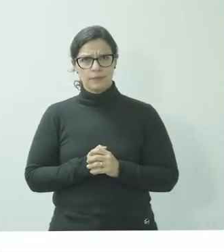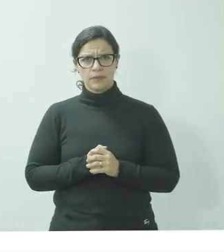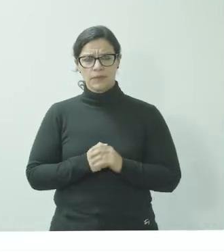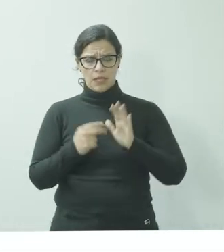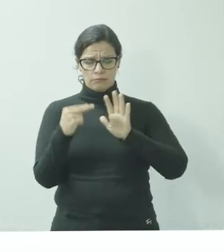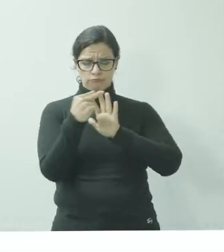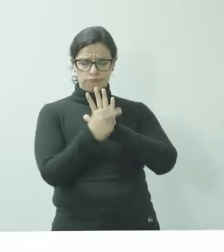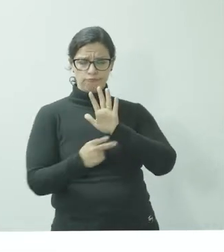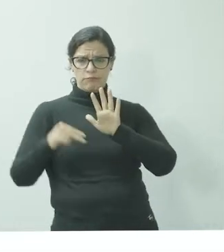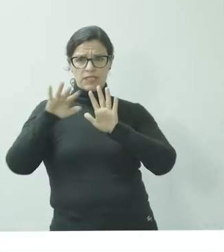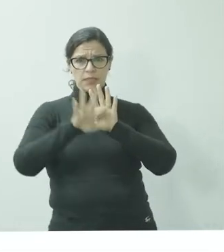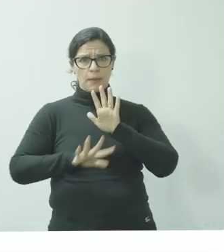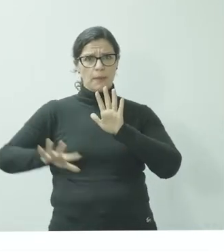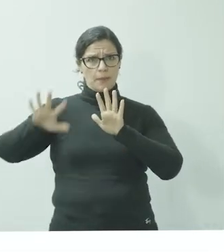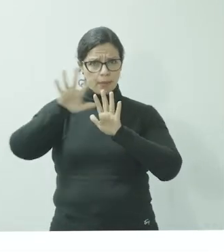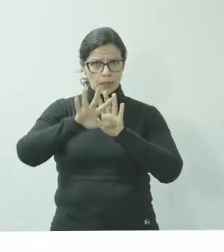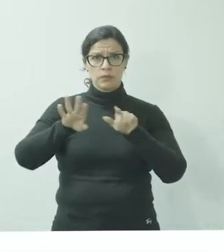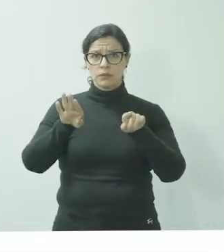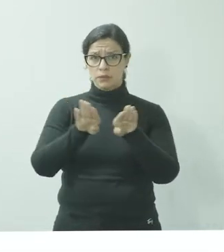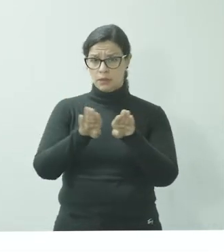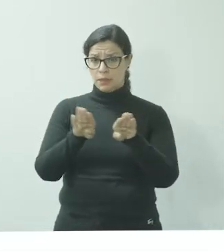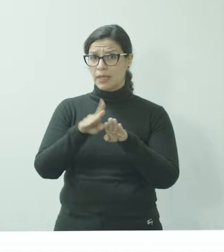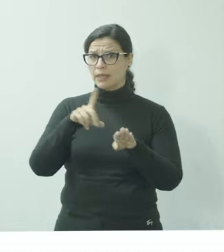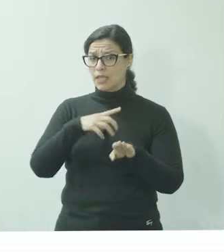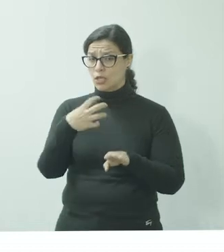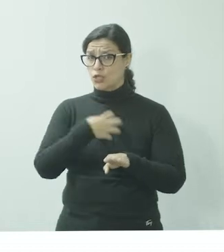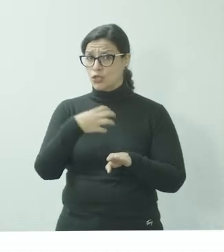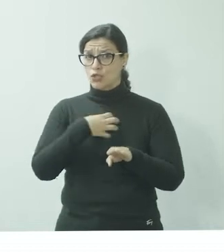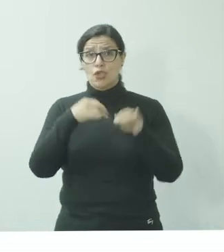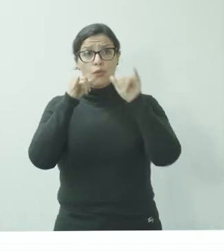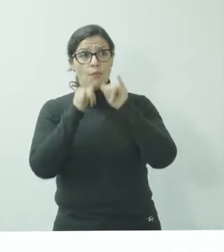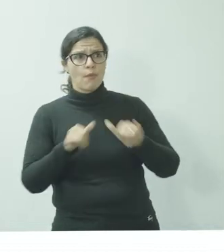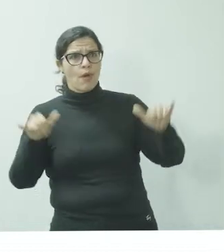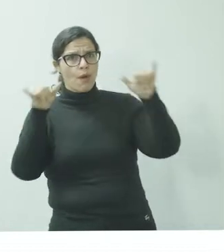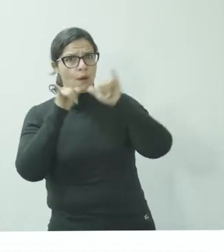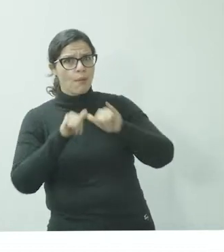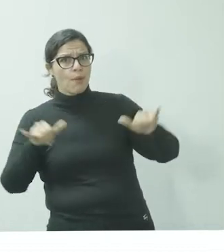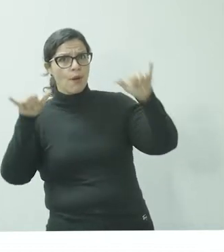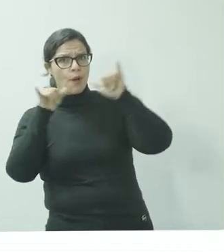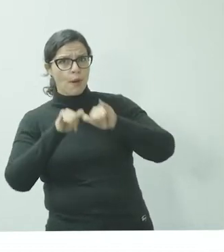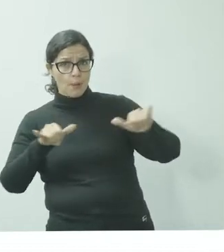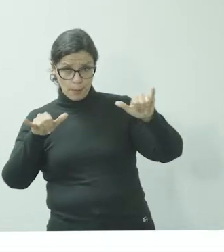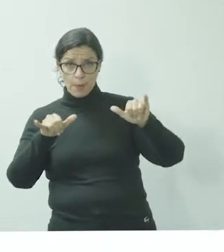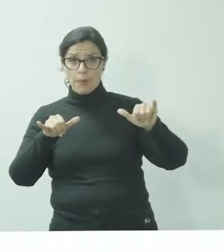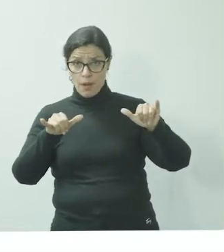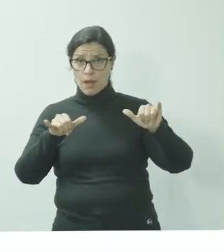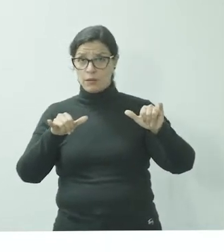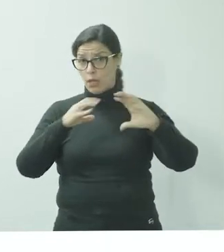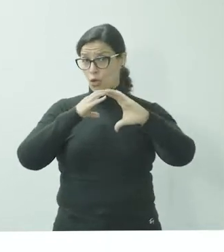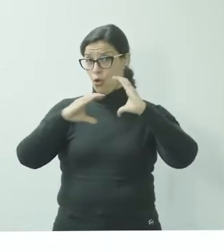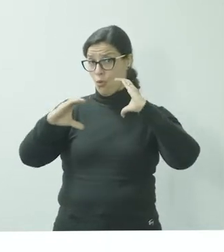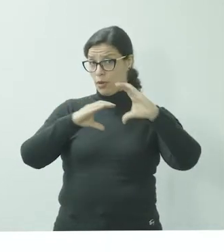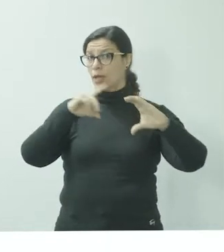imagens além delas serem meios de comunicação elas também veiculam